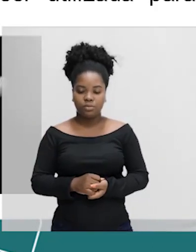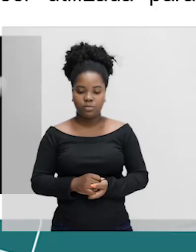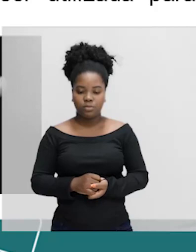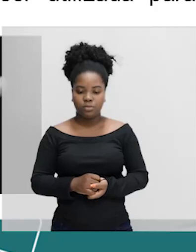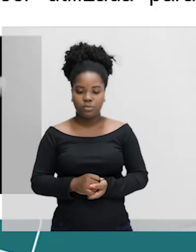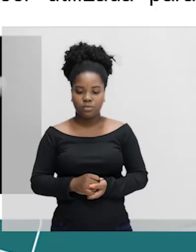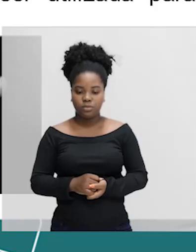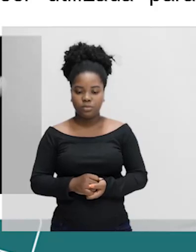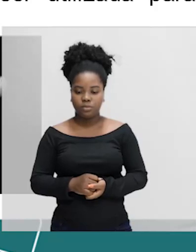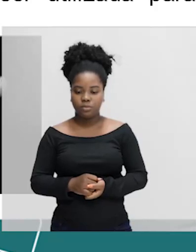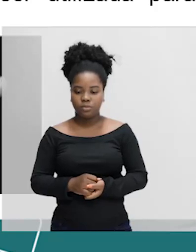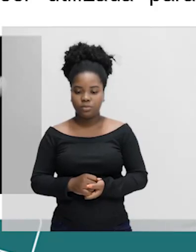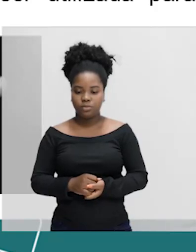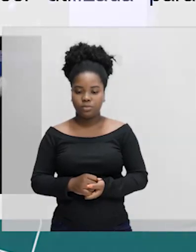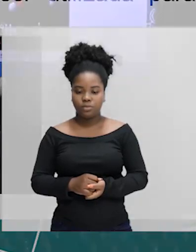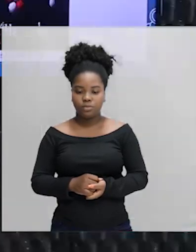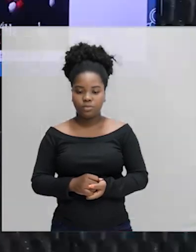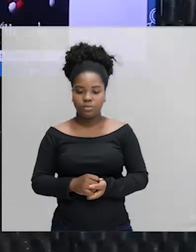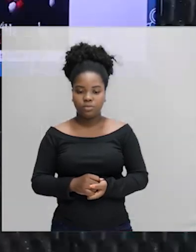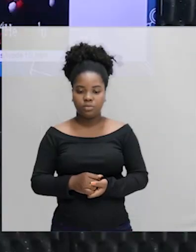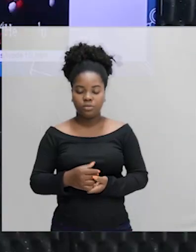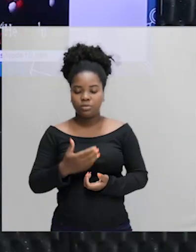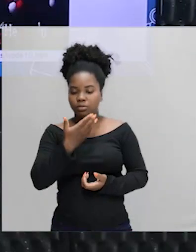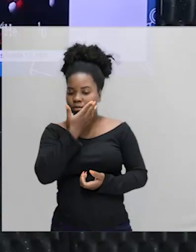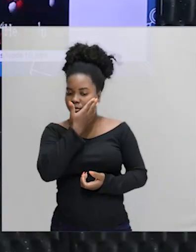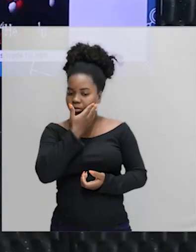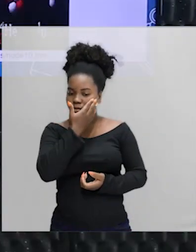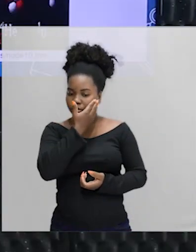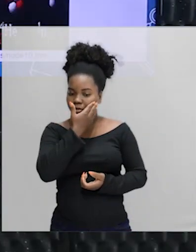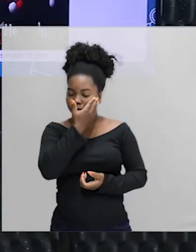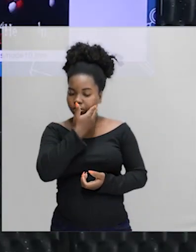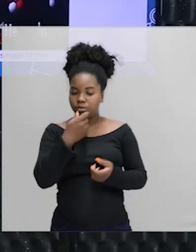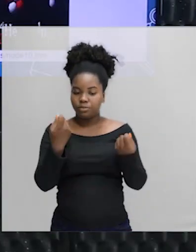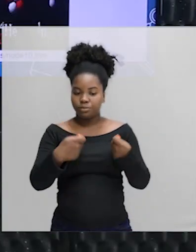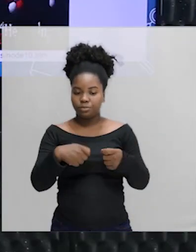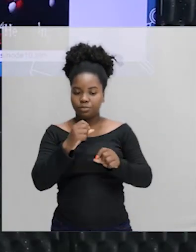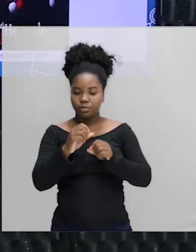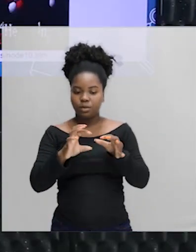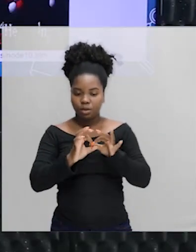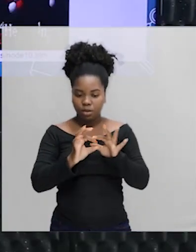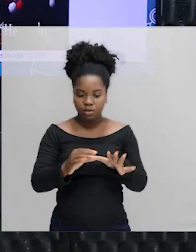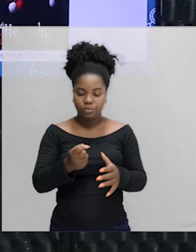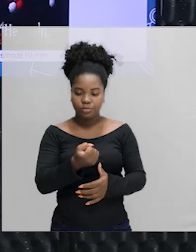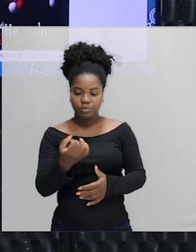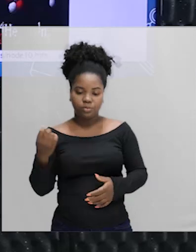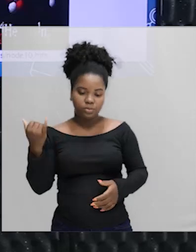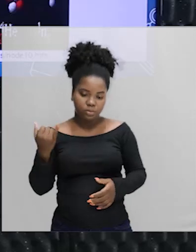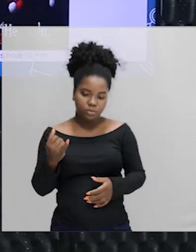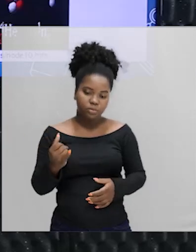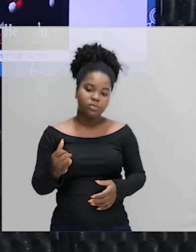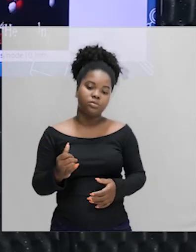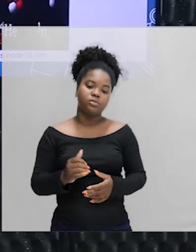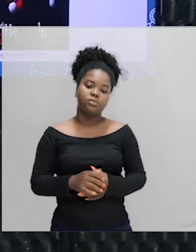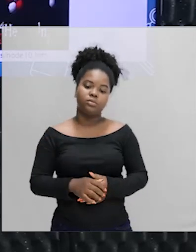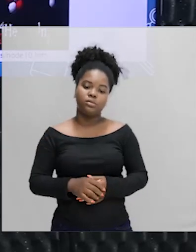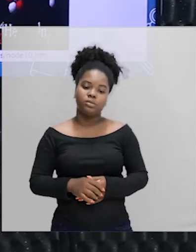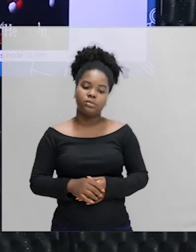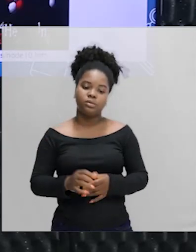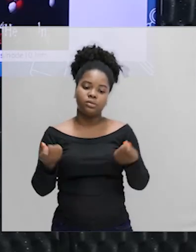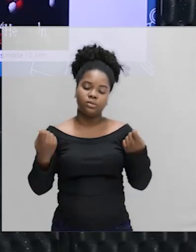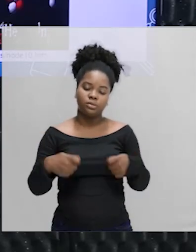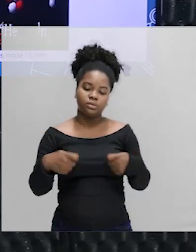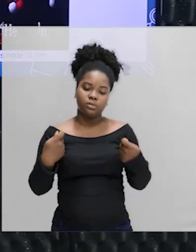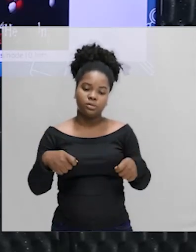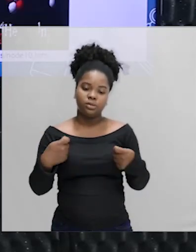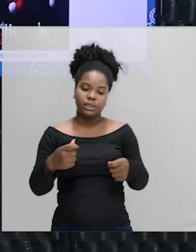no caso aqui, né, que esses futuros reatores é justamente para liberar uma quantidade de energia muito grande, certo? Que se precisa